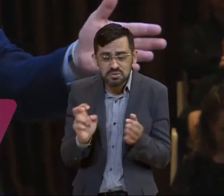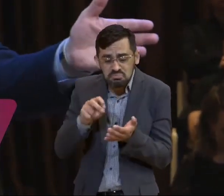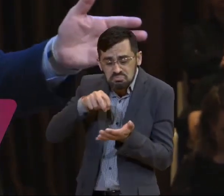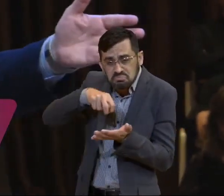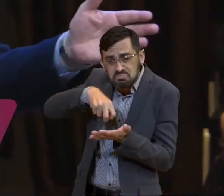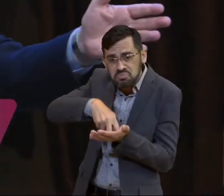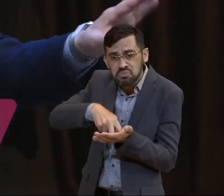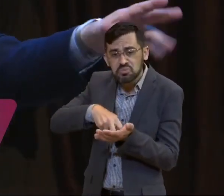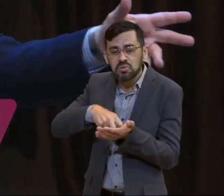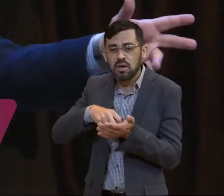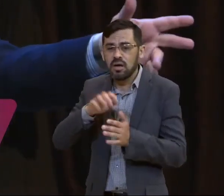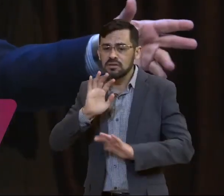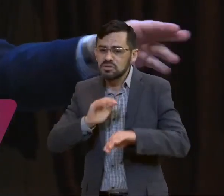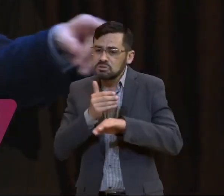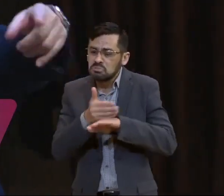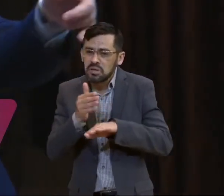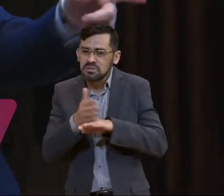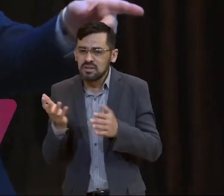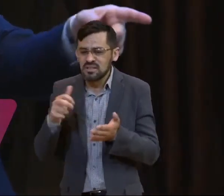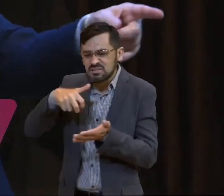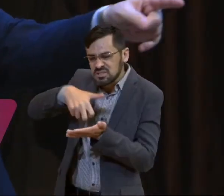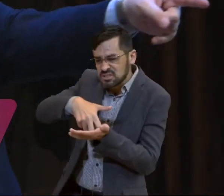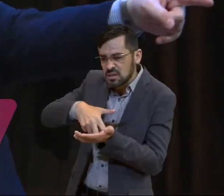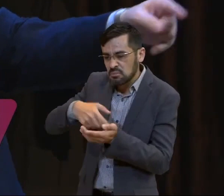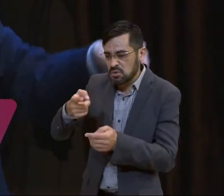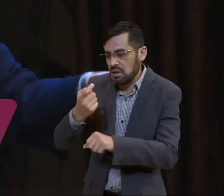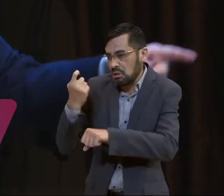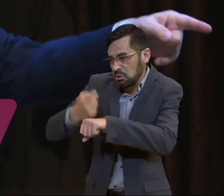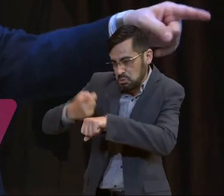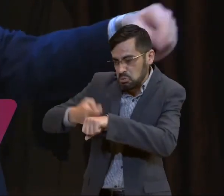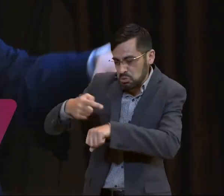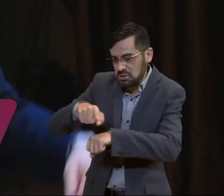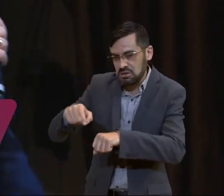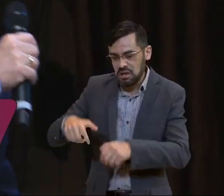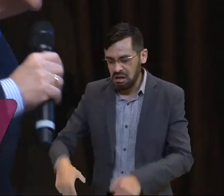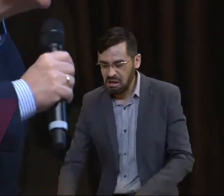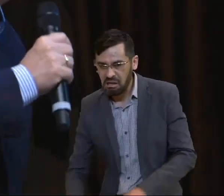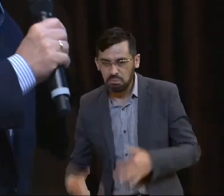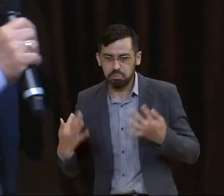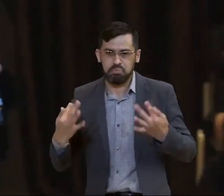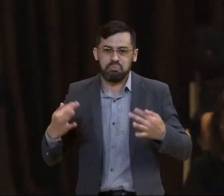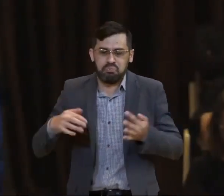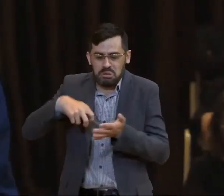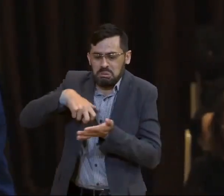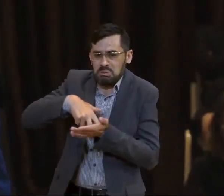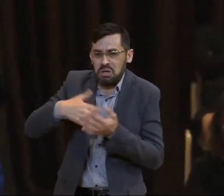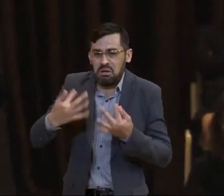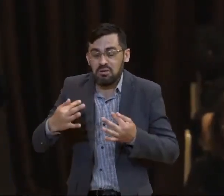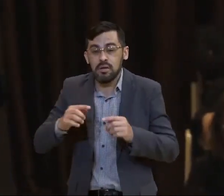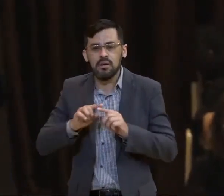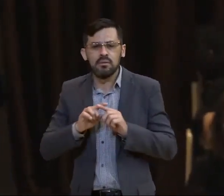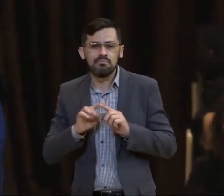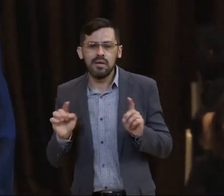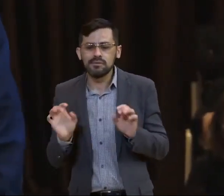ser uma atitude ruim, ainda mais se for aqui, é duro aí, se a gente se ajoelha, dói o joelho.